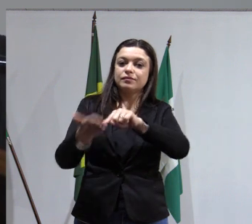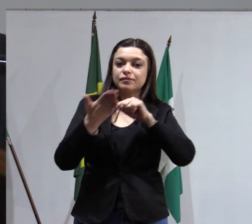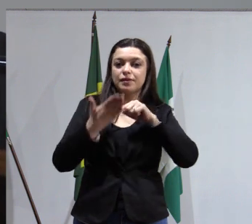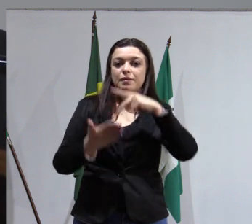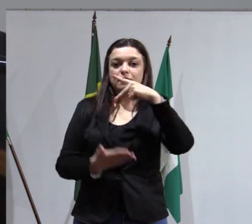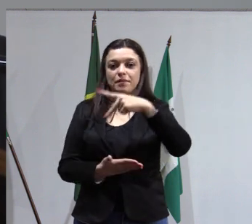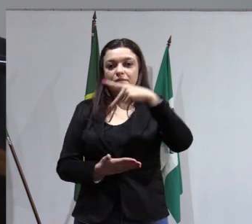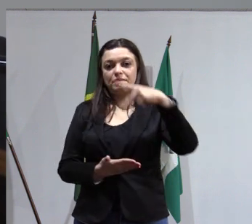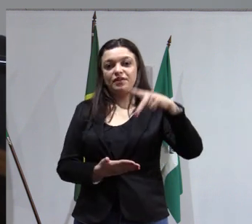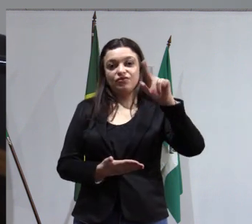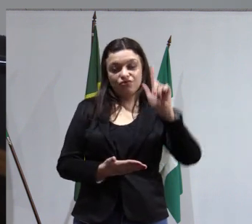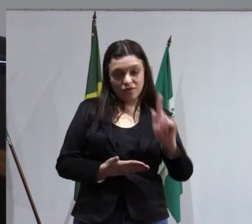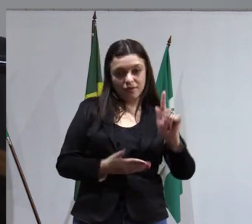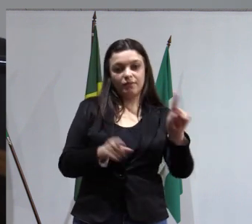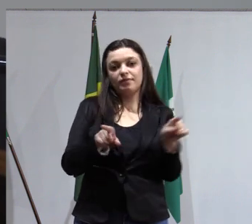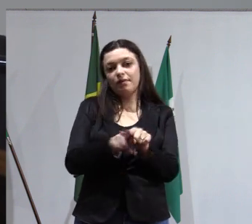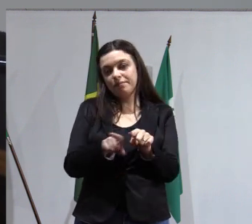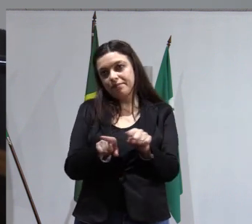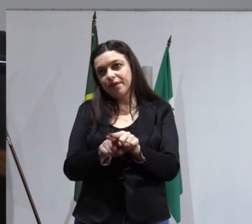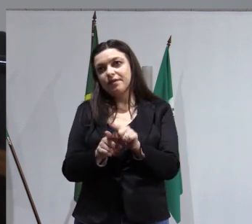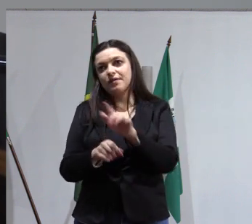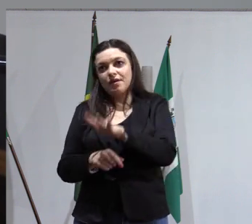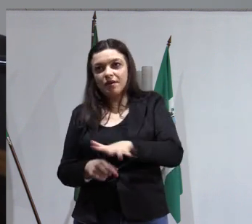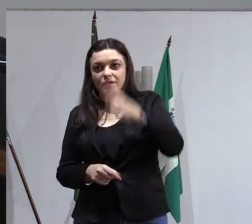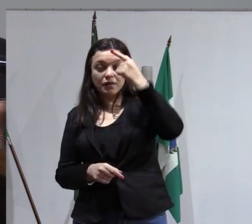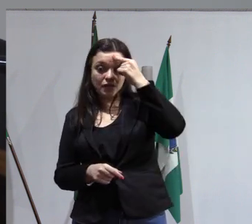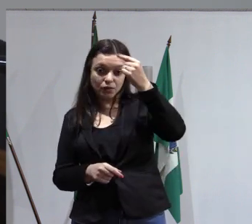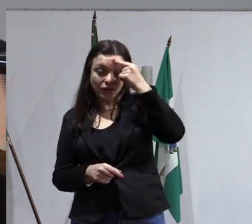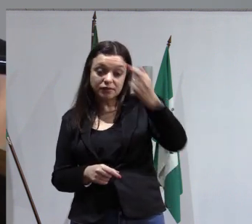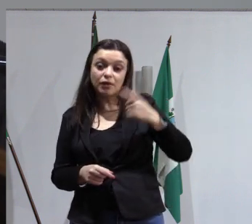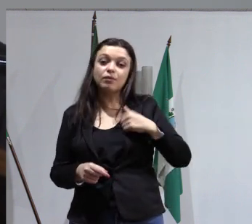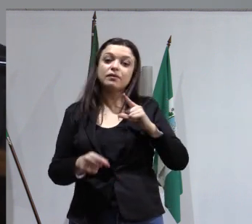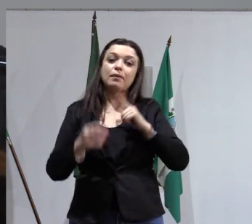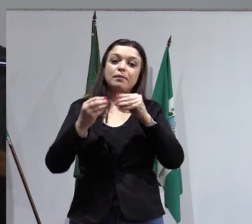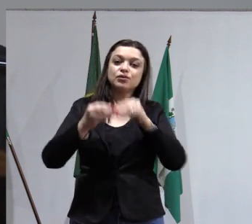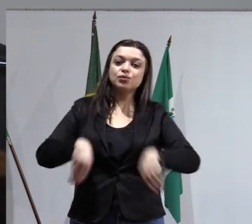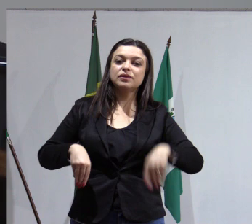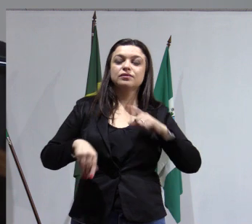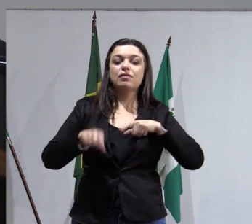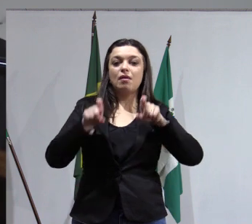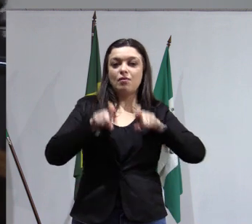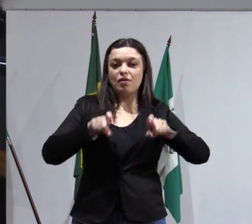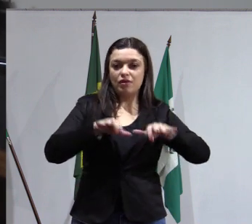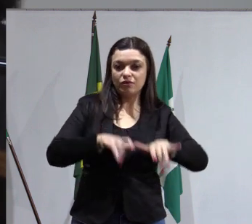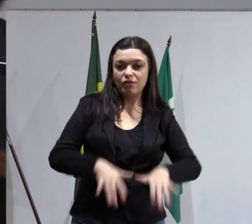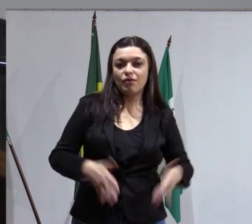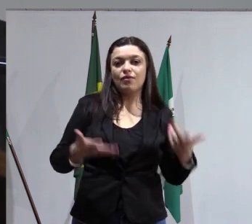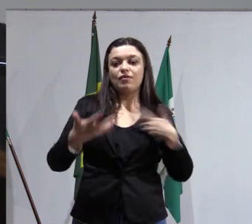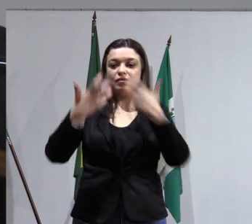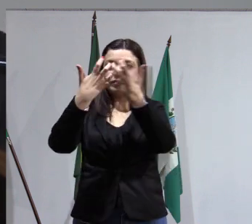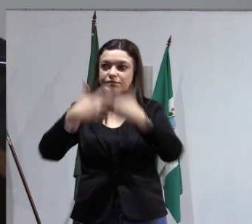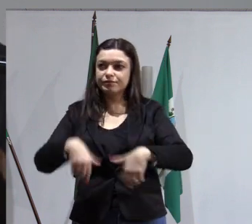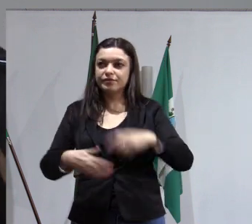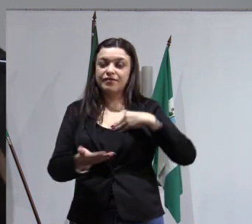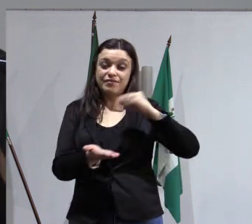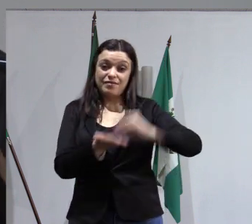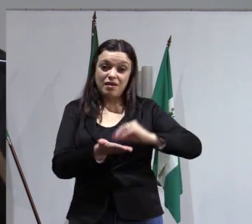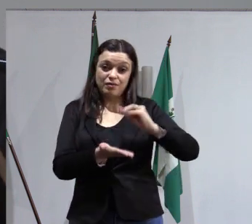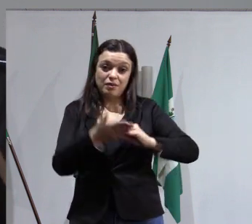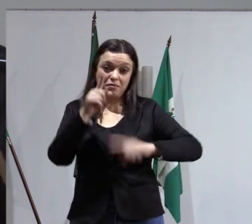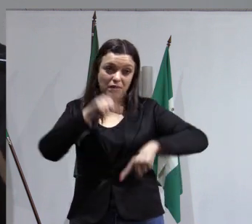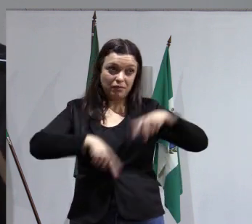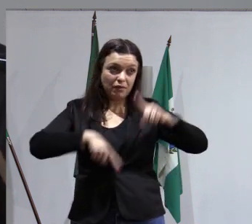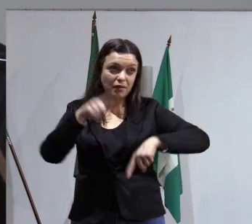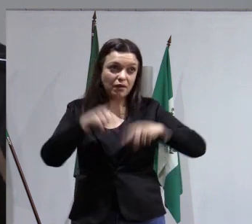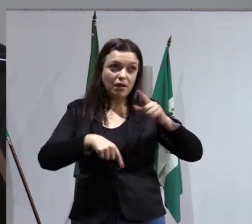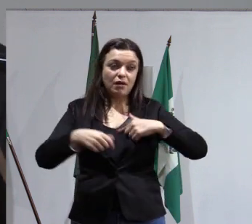PPGs também, assim como na graduação, e que incluem prejuízos aos laboratórios, como a falta de equipamento, a restrição